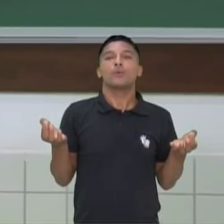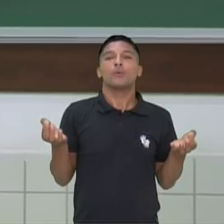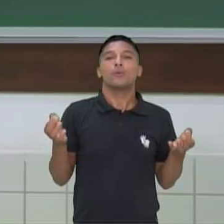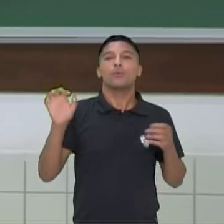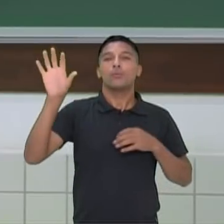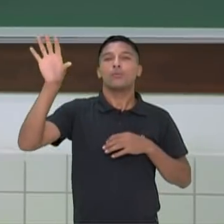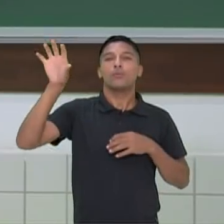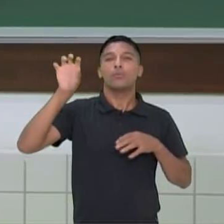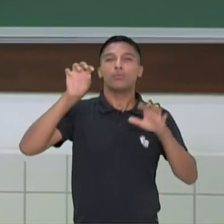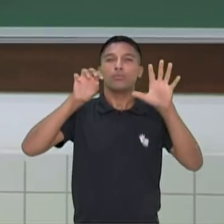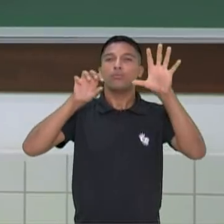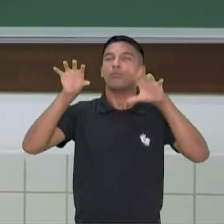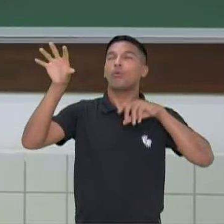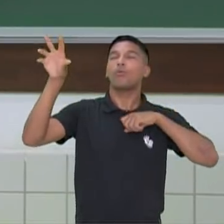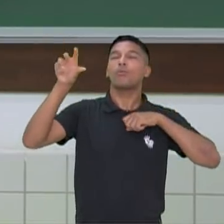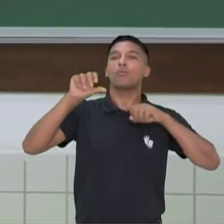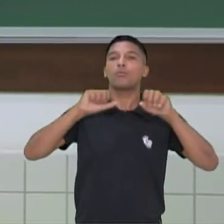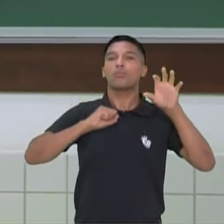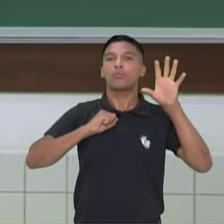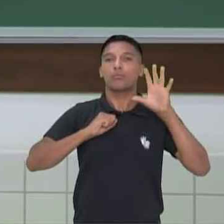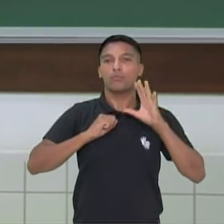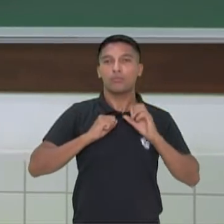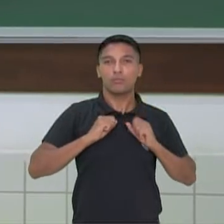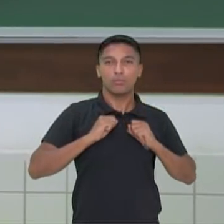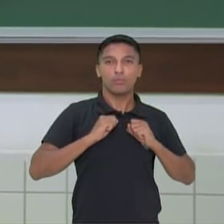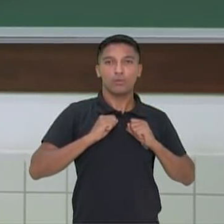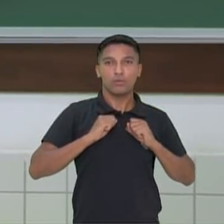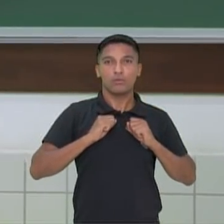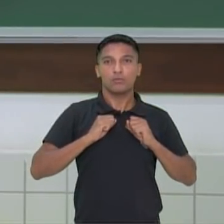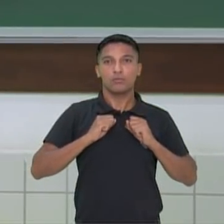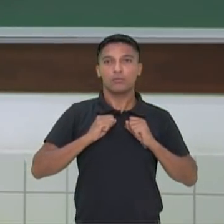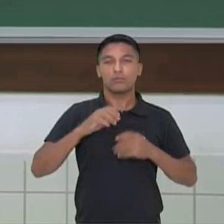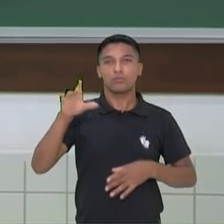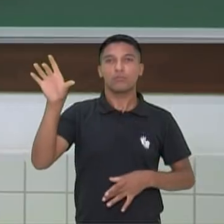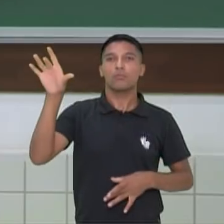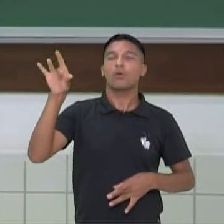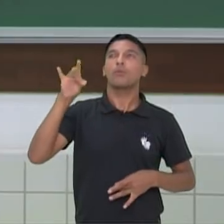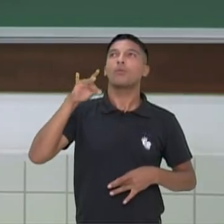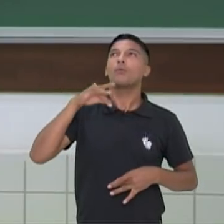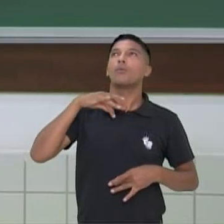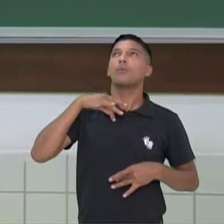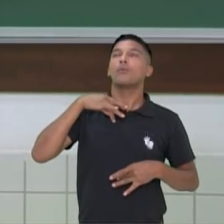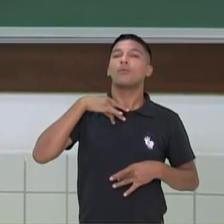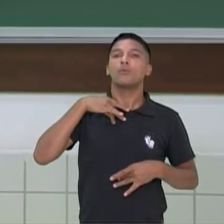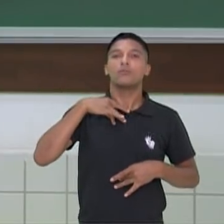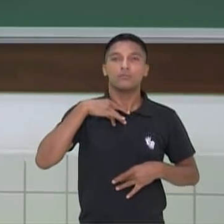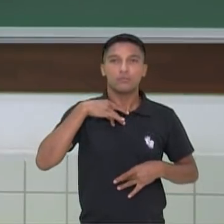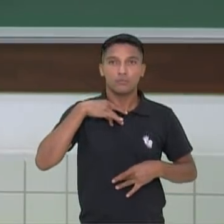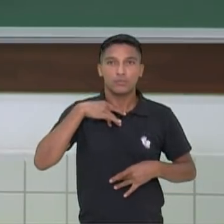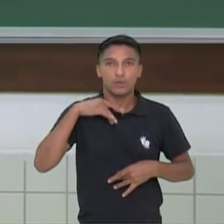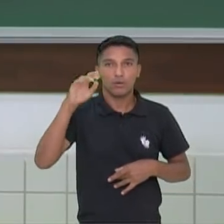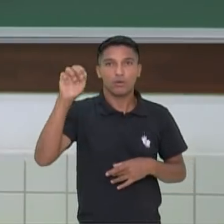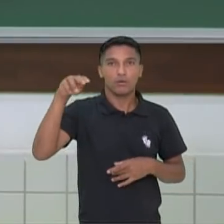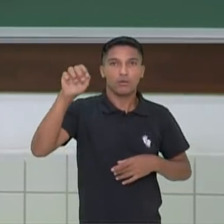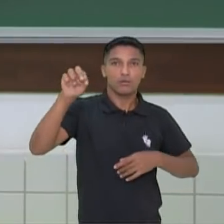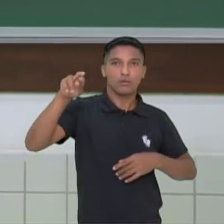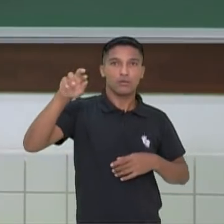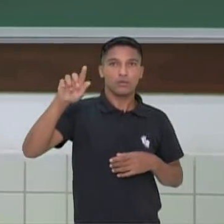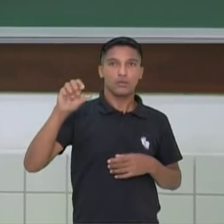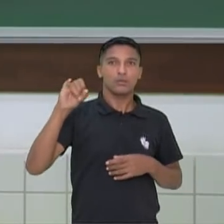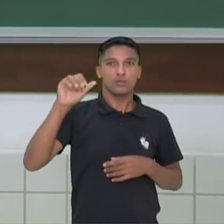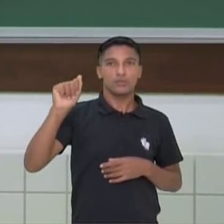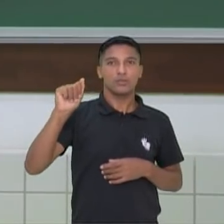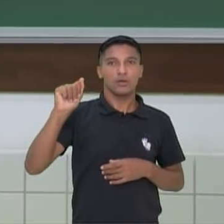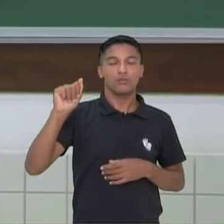universo, do ambiente onde ele habita, tá? Então, o Aikido, ele consegue canalizar essas